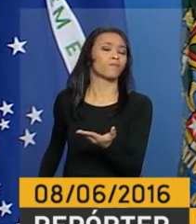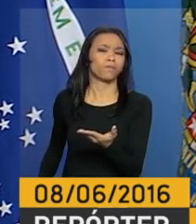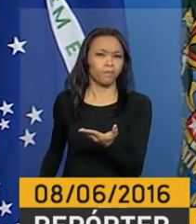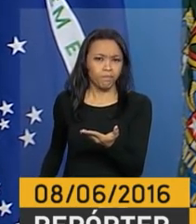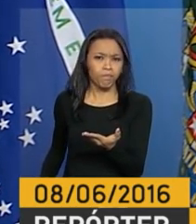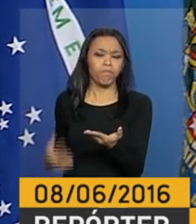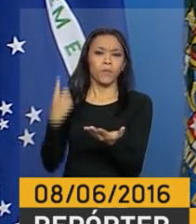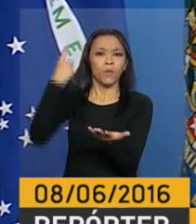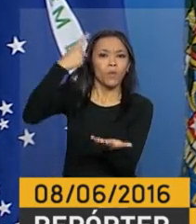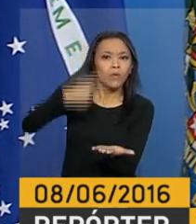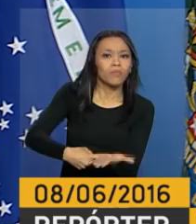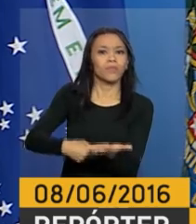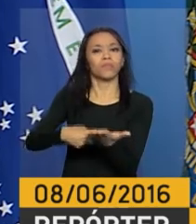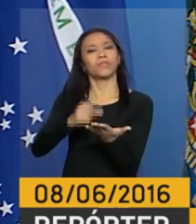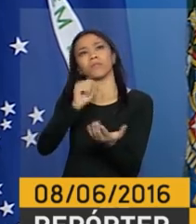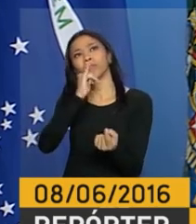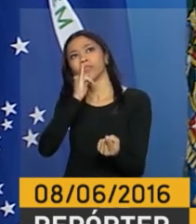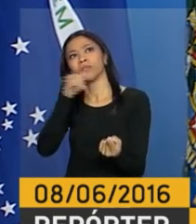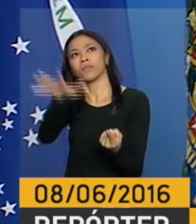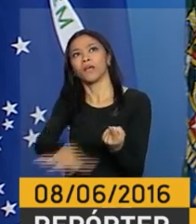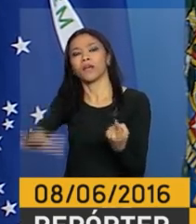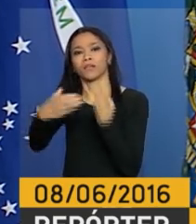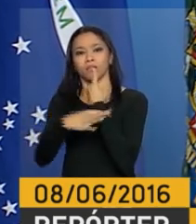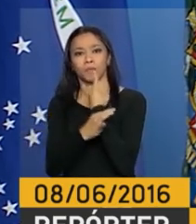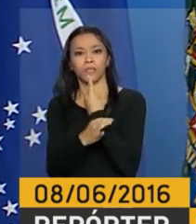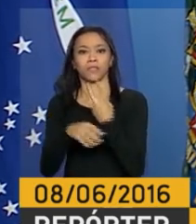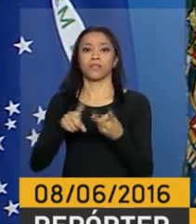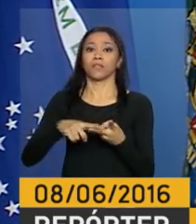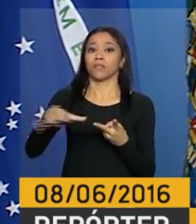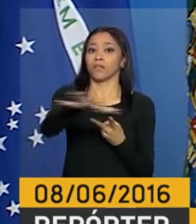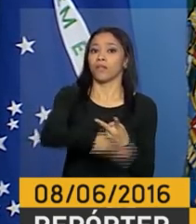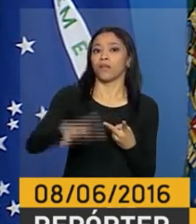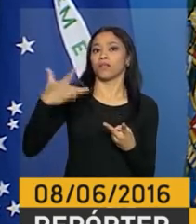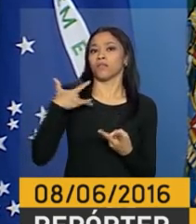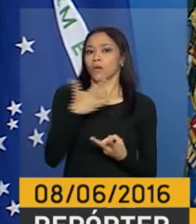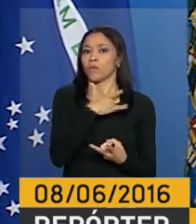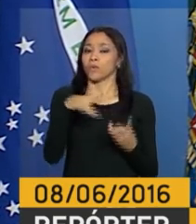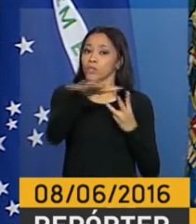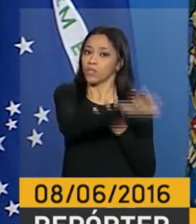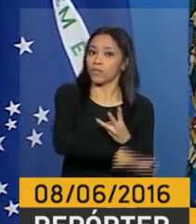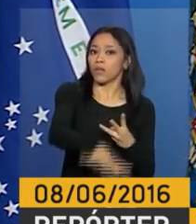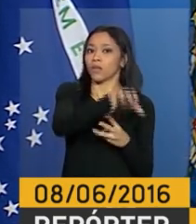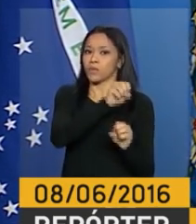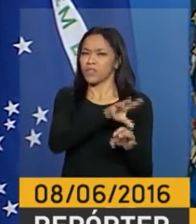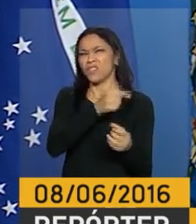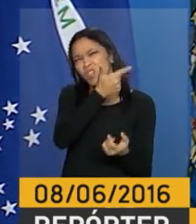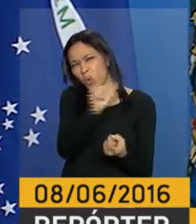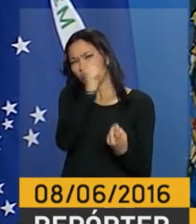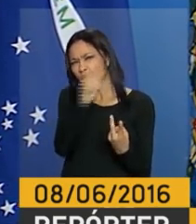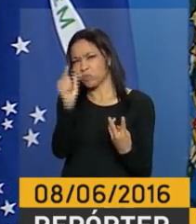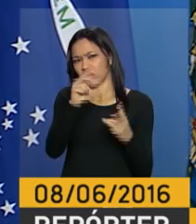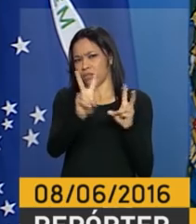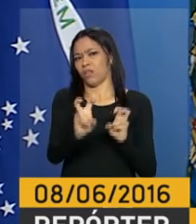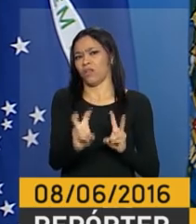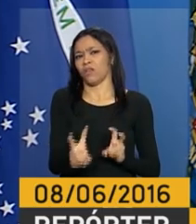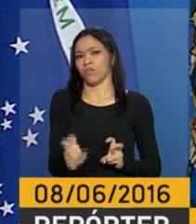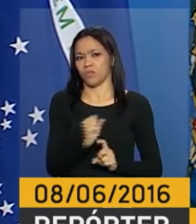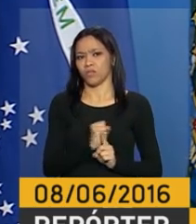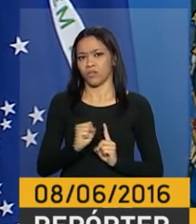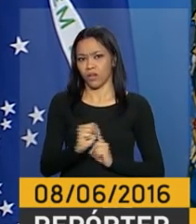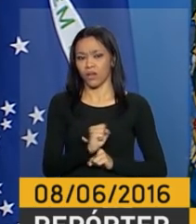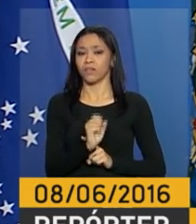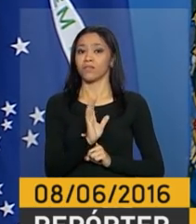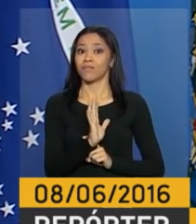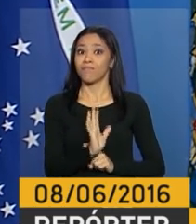funções como a segurança saúde educação e outros temas sociais mas dá uma